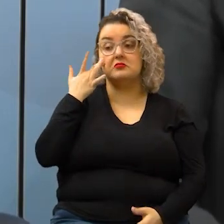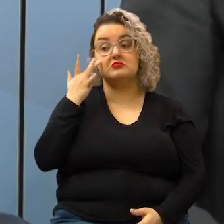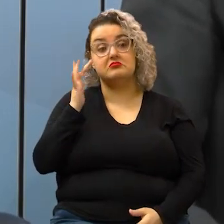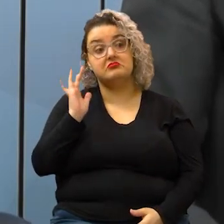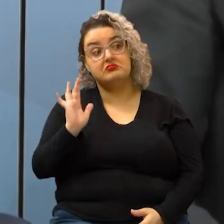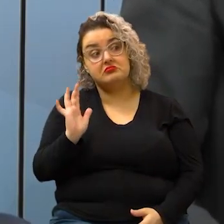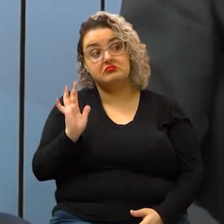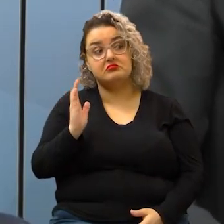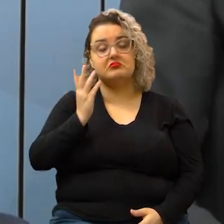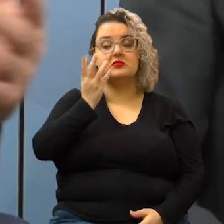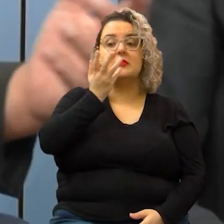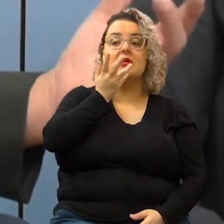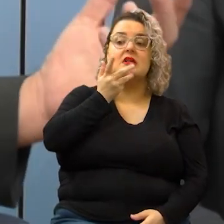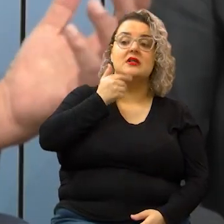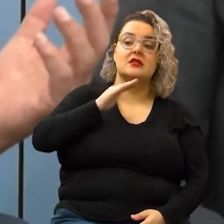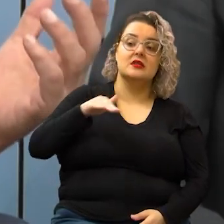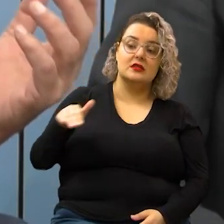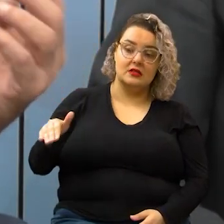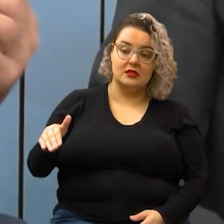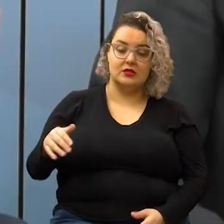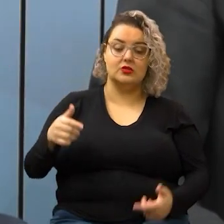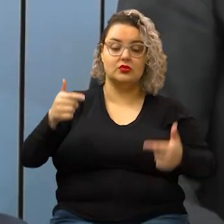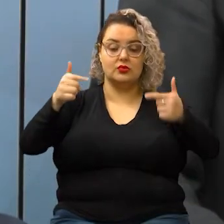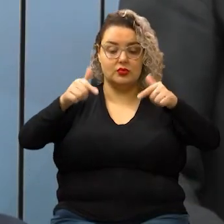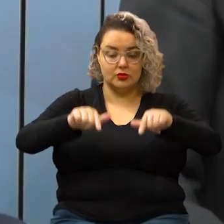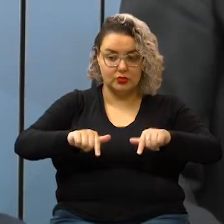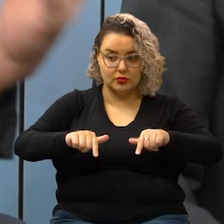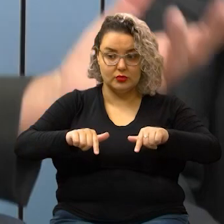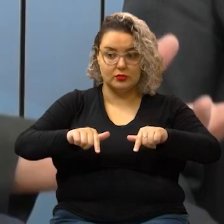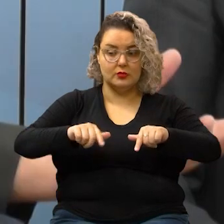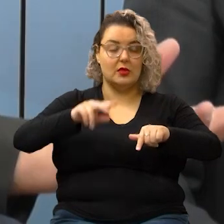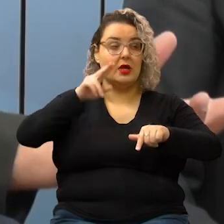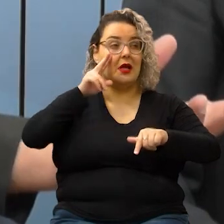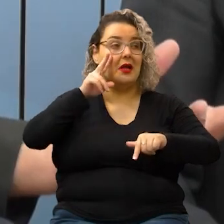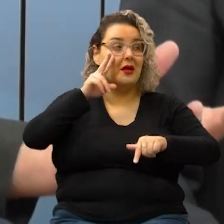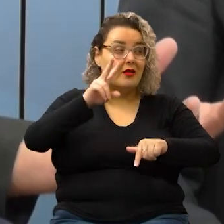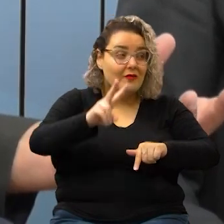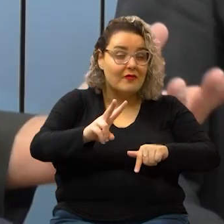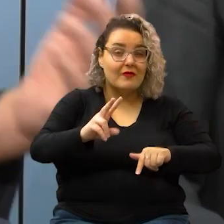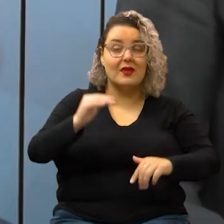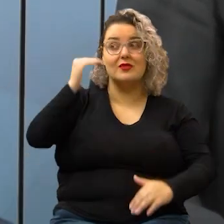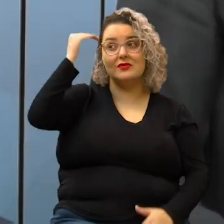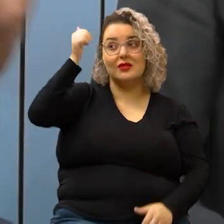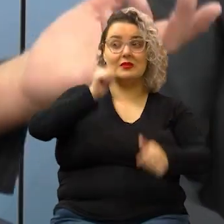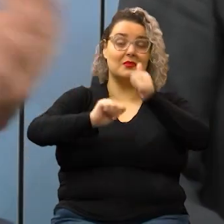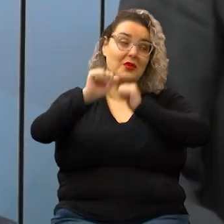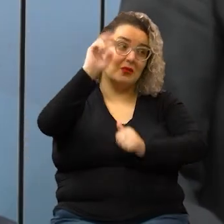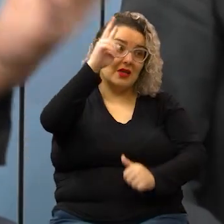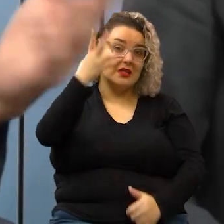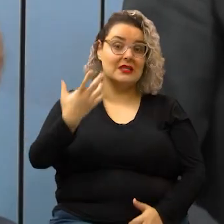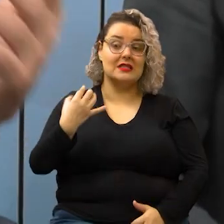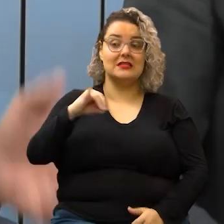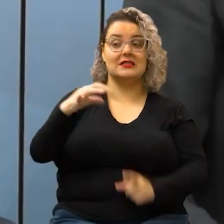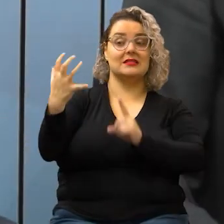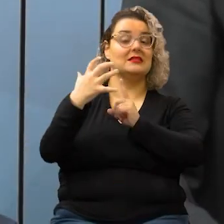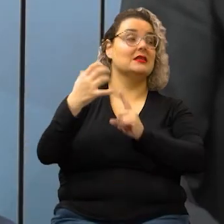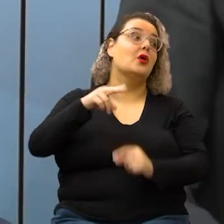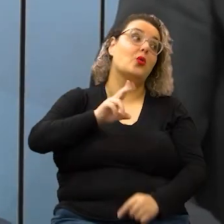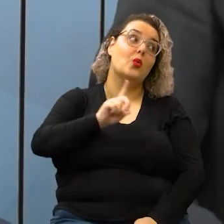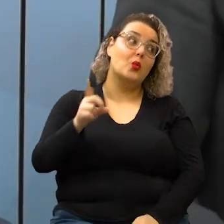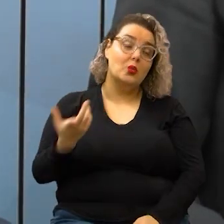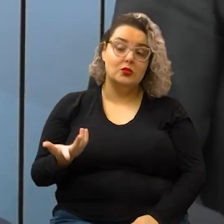a criança presente no ambiente onde ela vê os adultos bebendo, se isso causa alguma influência ou